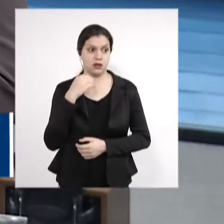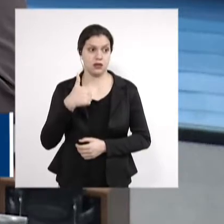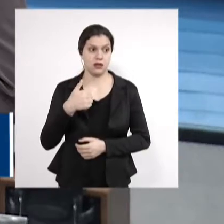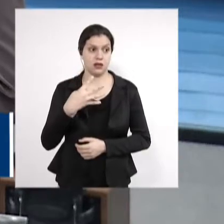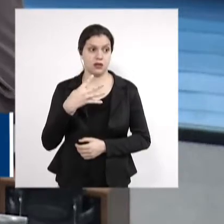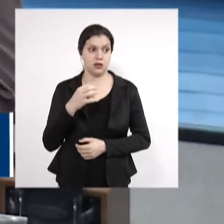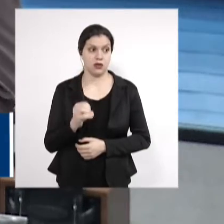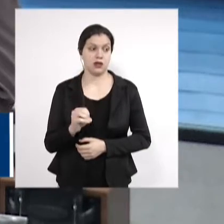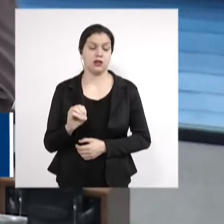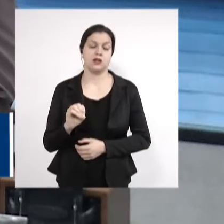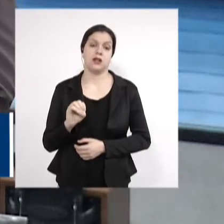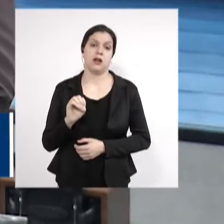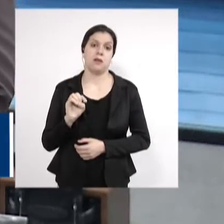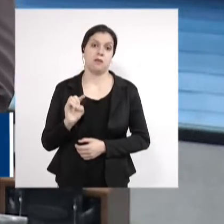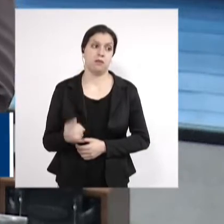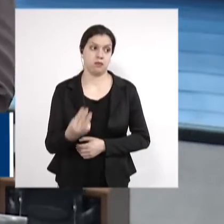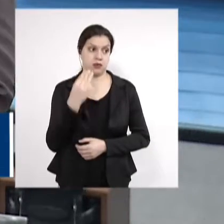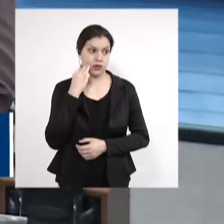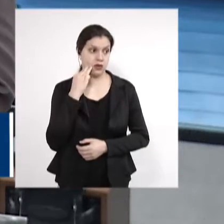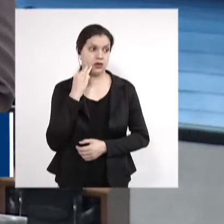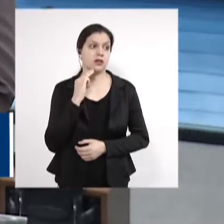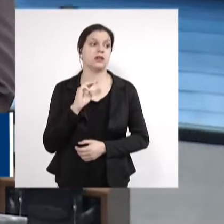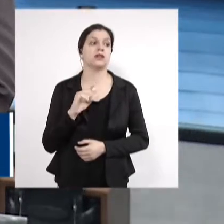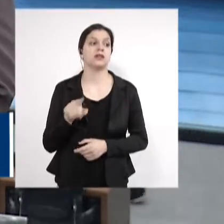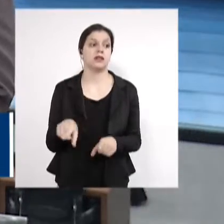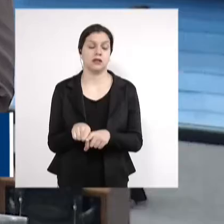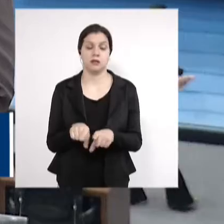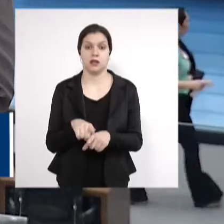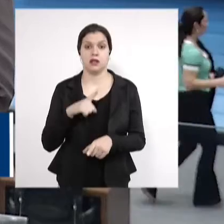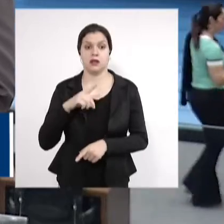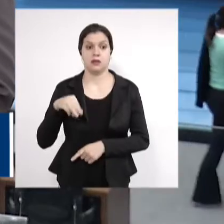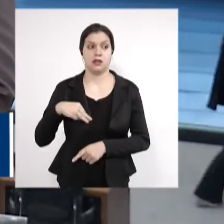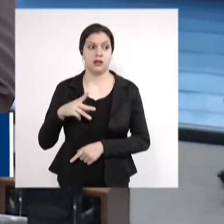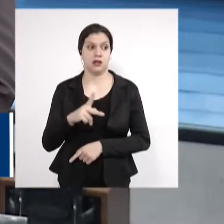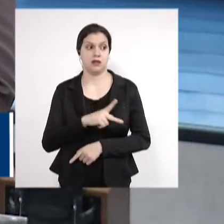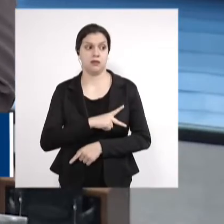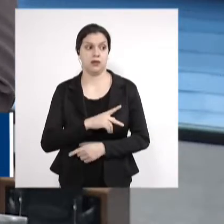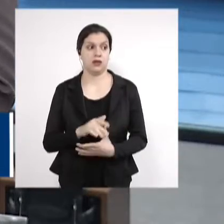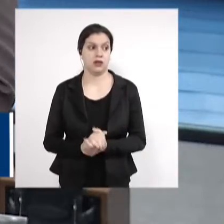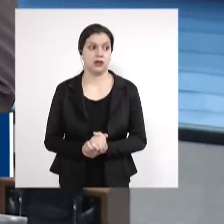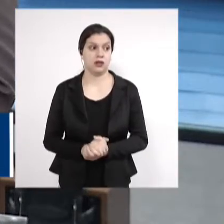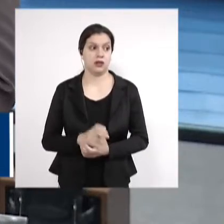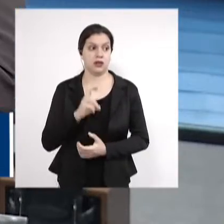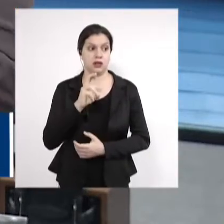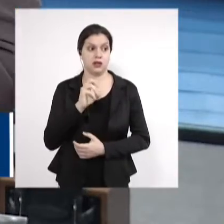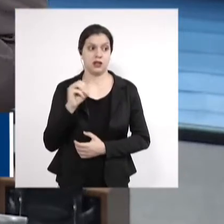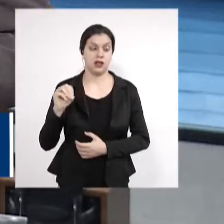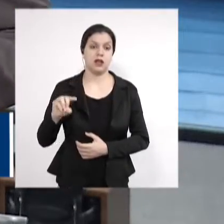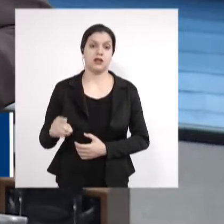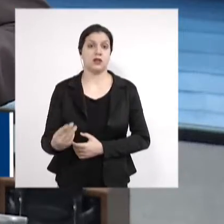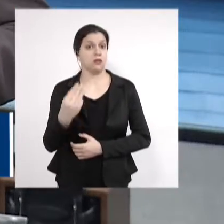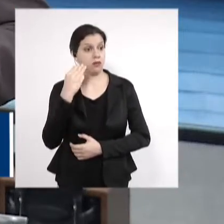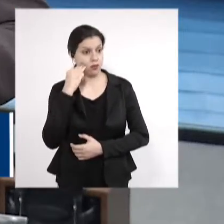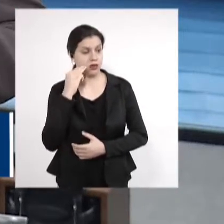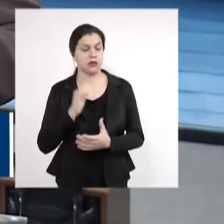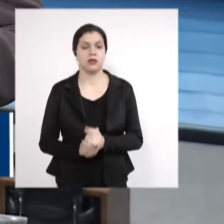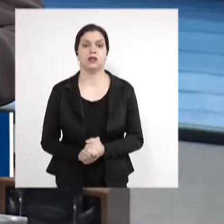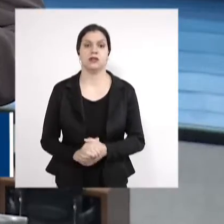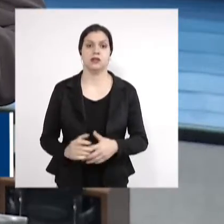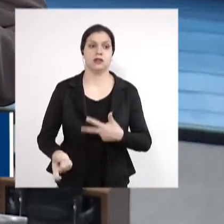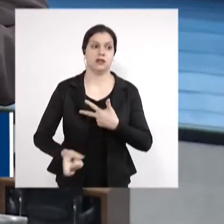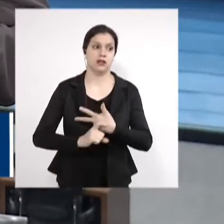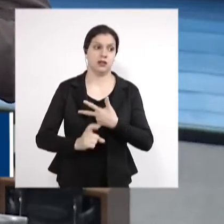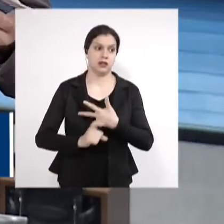reais, aproximadamente. E o próximo é o Ministério Público do Estado, que fica com quase 500 milhões. E o Poder